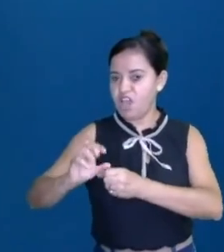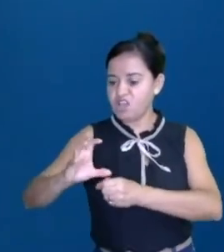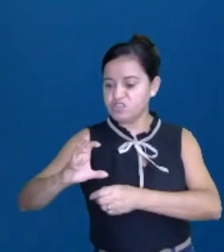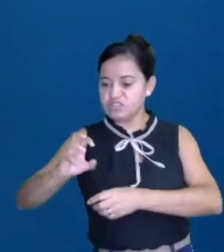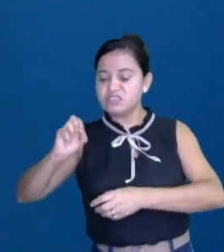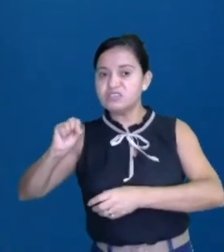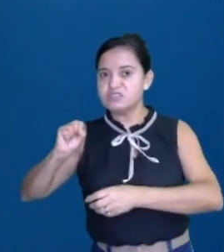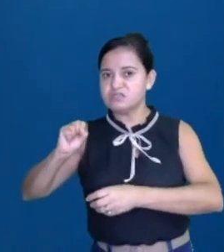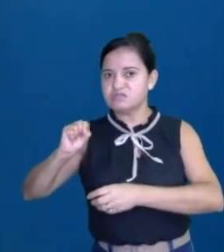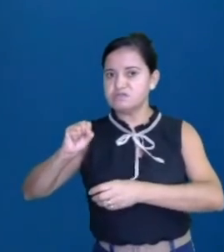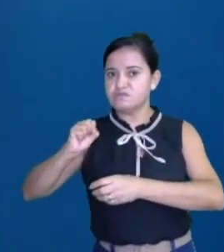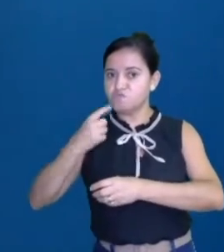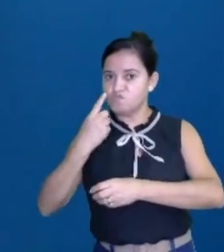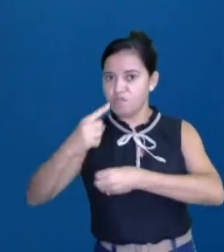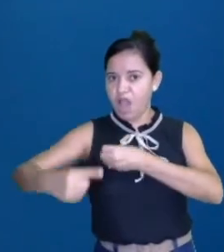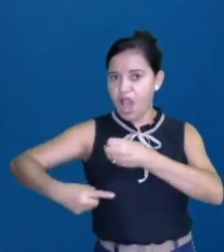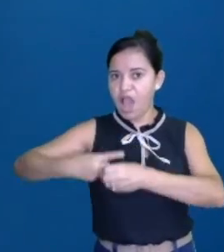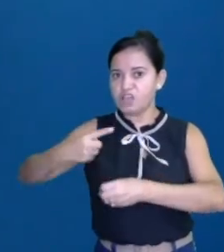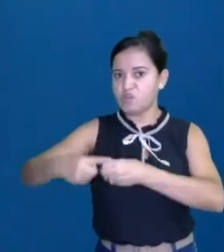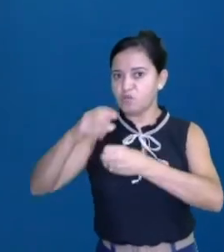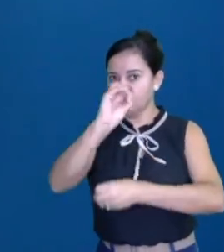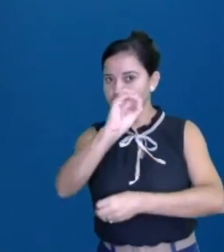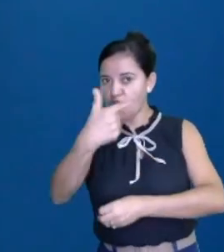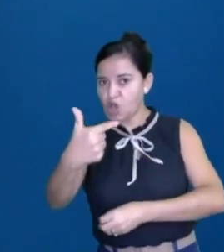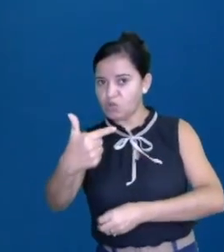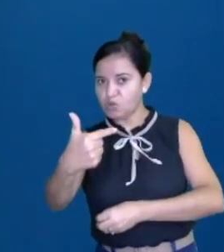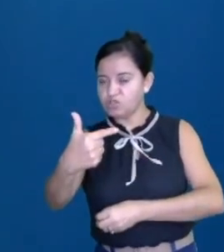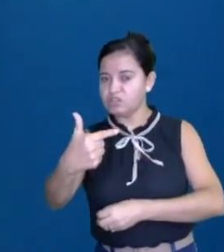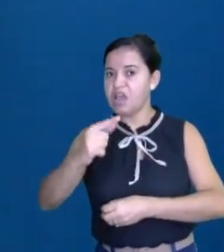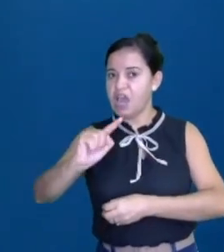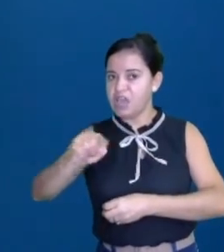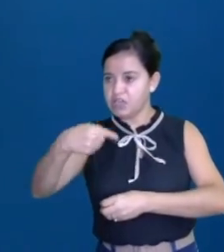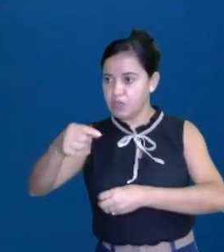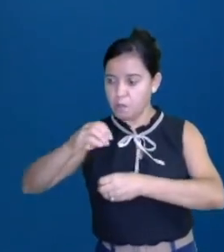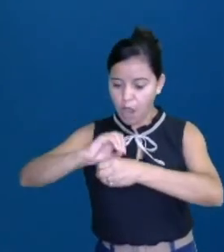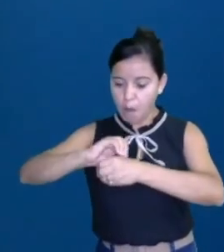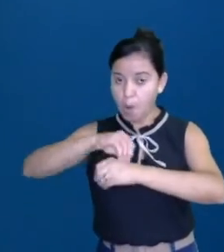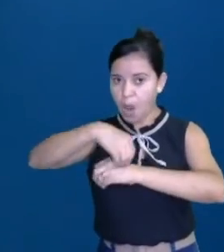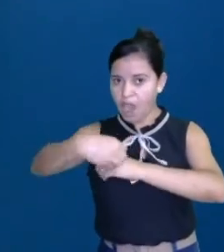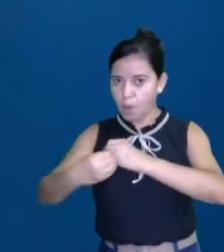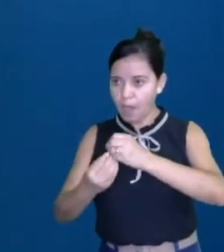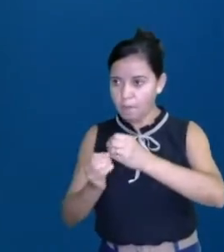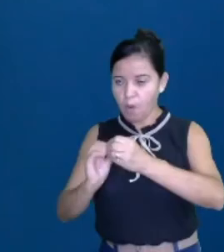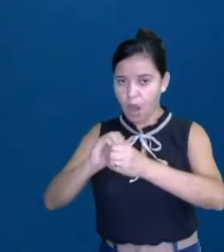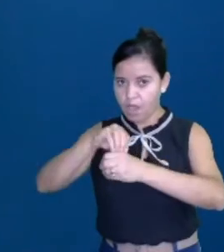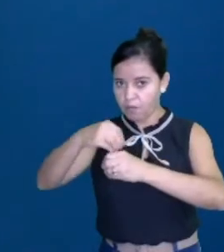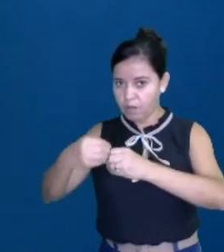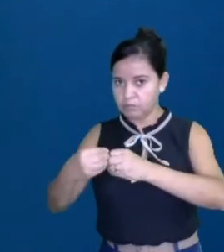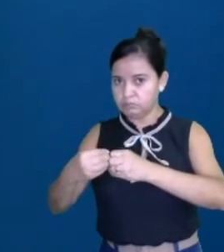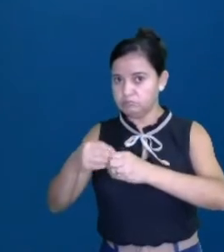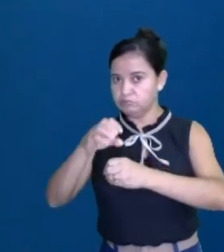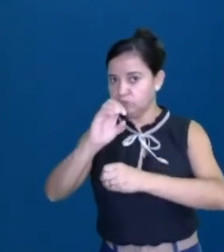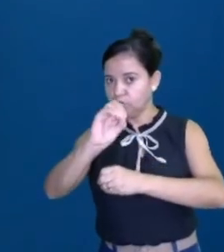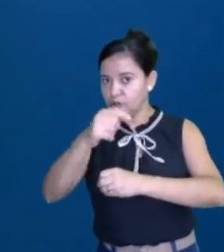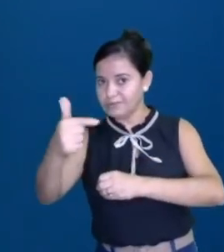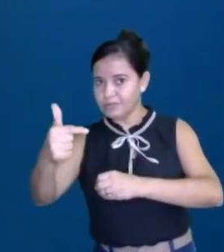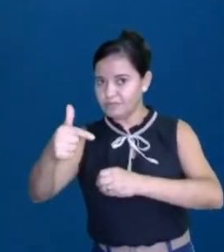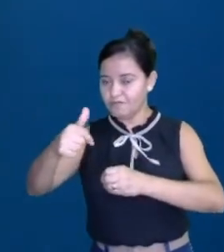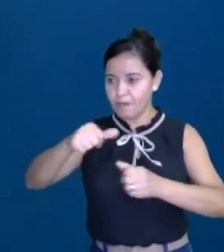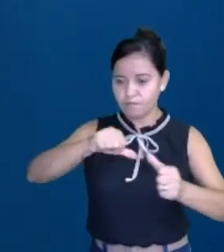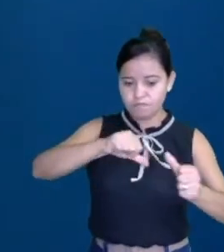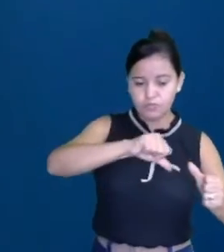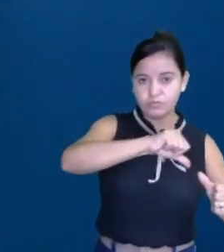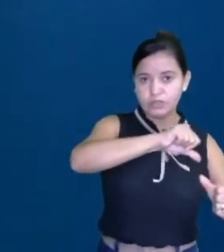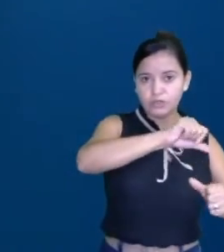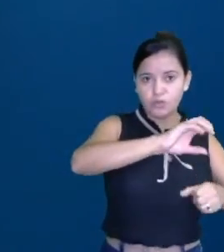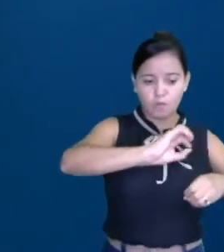de oxigênio. E depois disso vai ficar ali, ó, a molécula de oxigênio. Formou-se aqui, ó, essa molécula aqui e formou-se essa outra molécula.